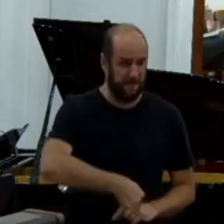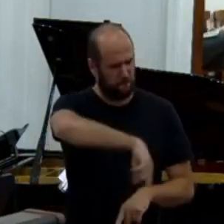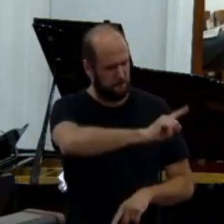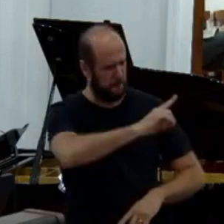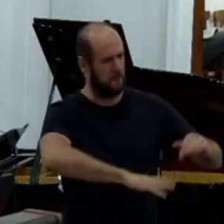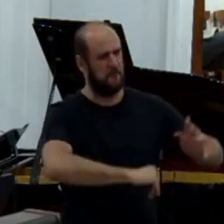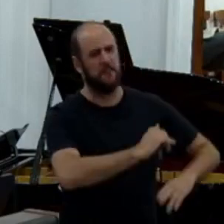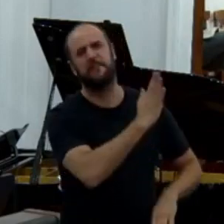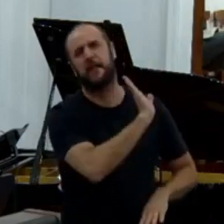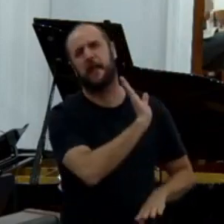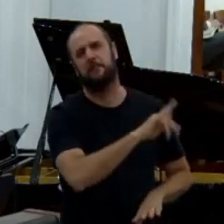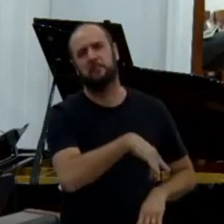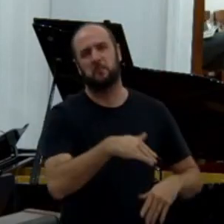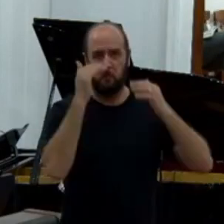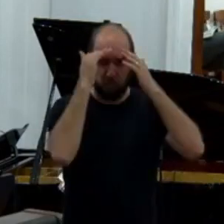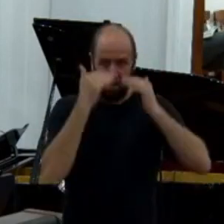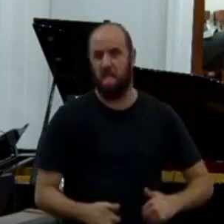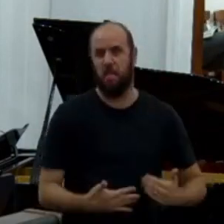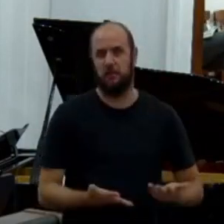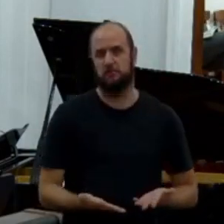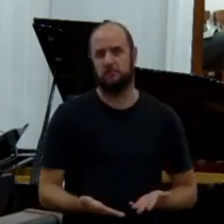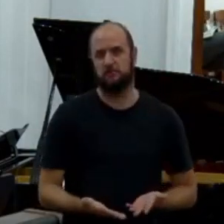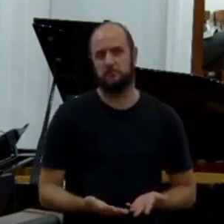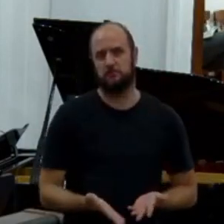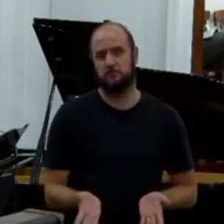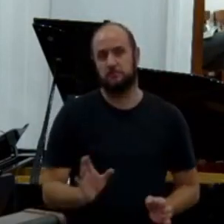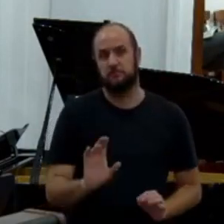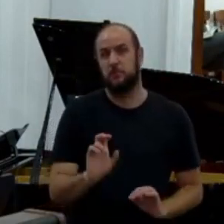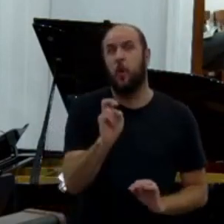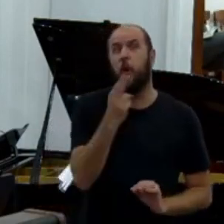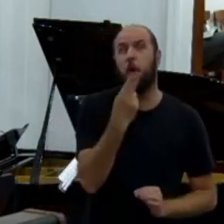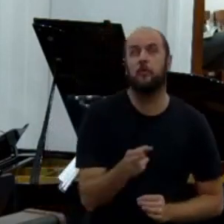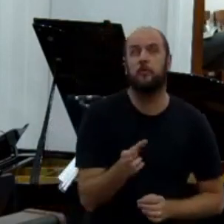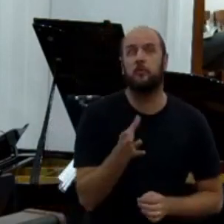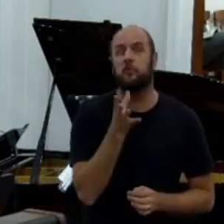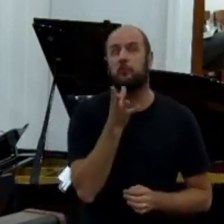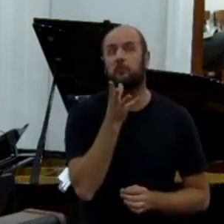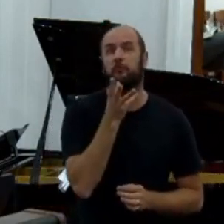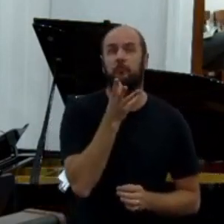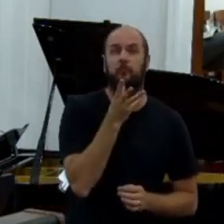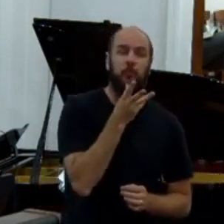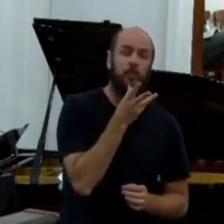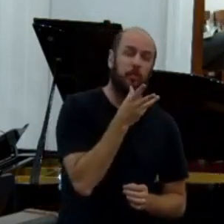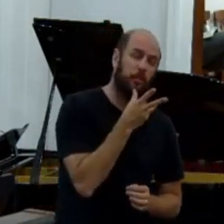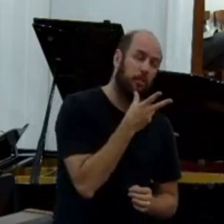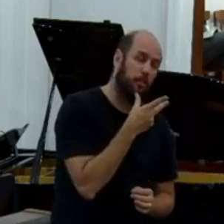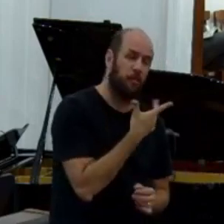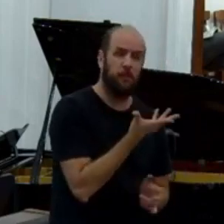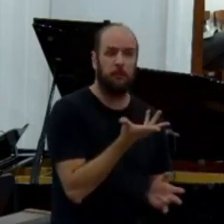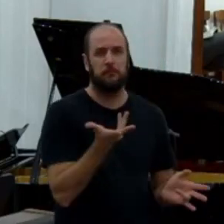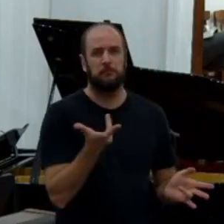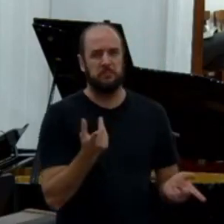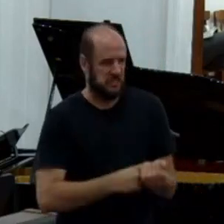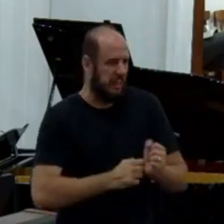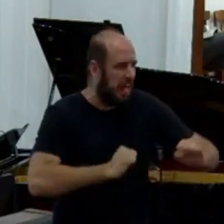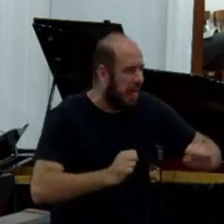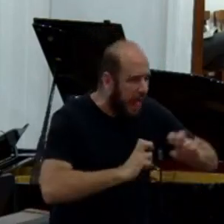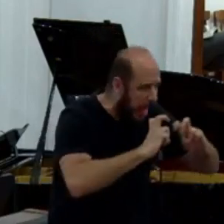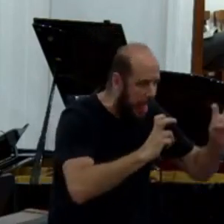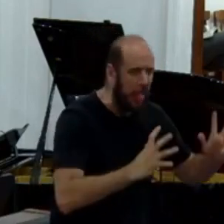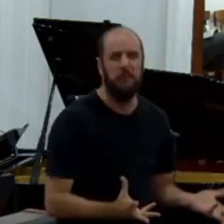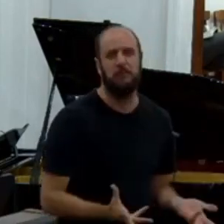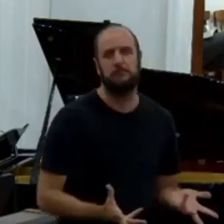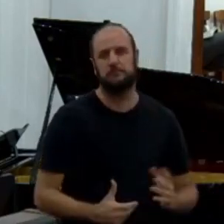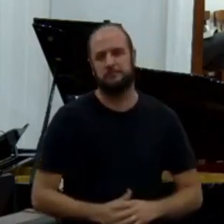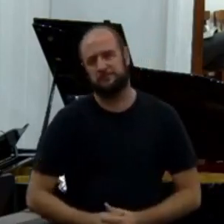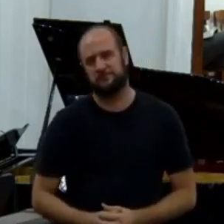coisa e eles te desobedeceram. Ou no mínimo eles demoraram para obedecer a sua